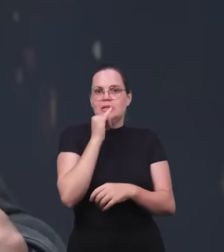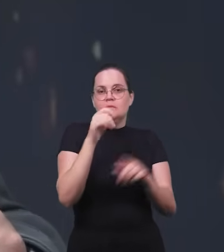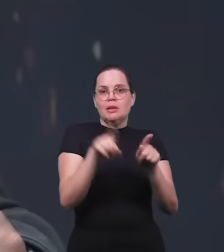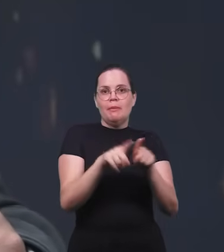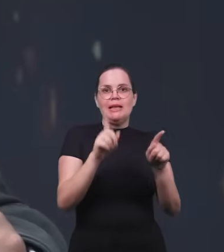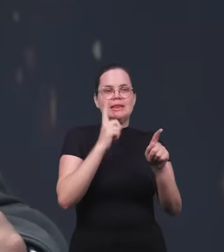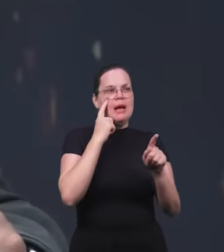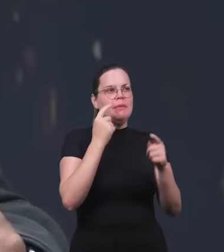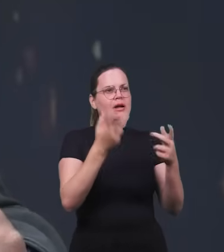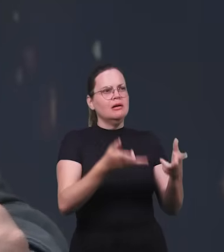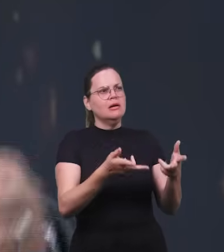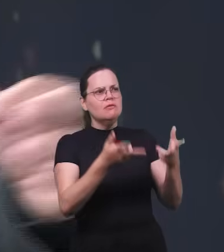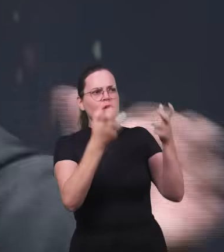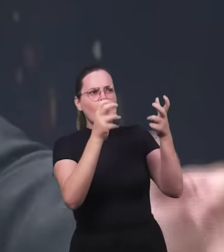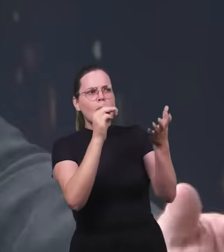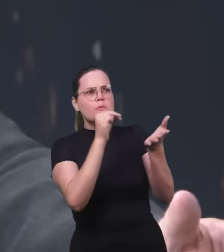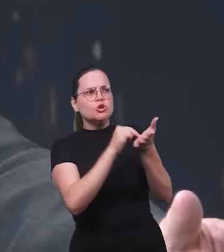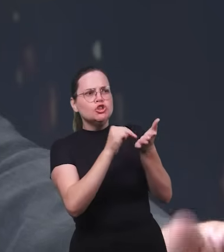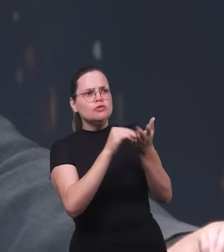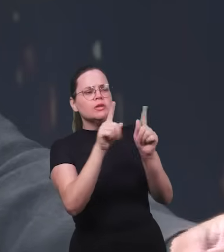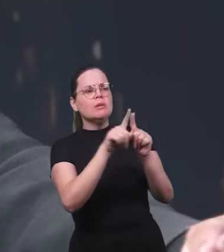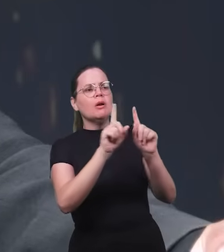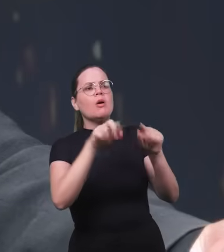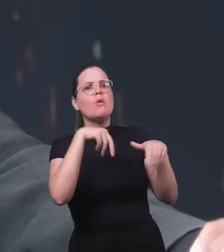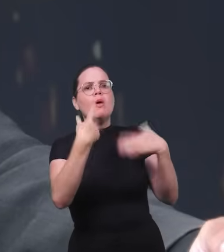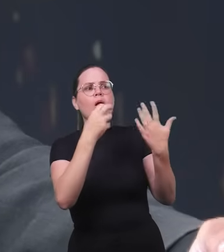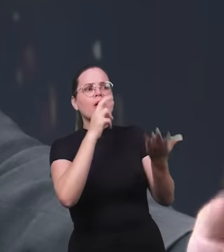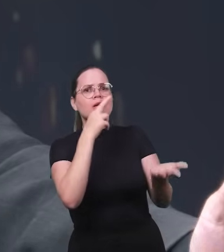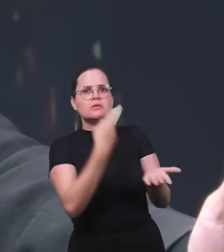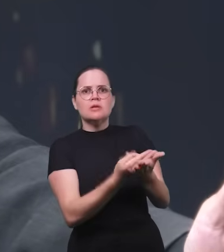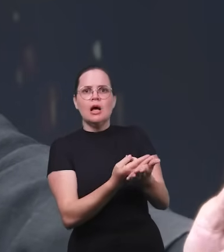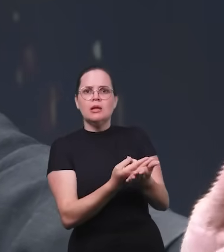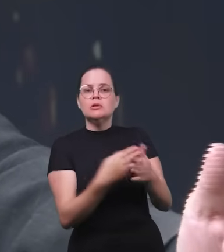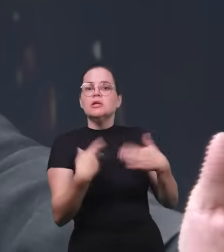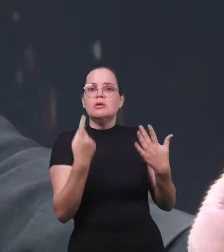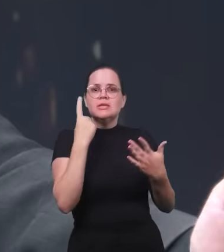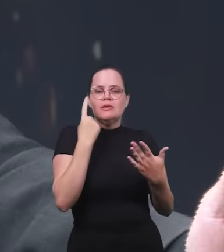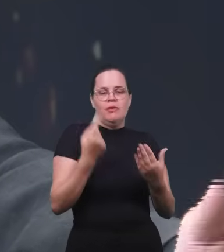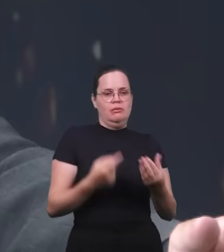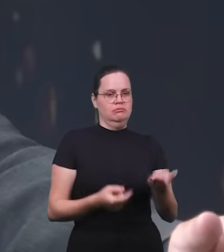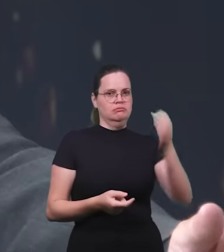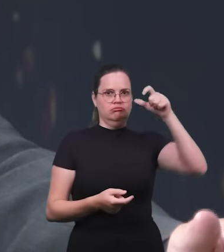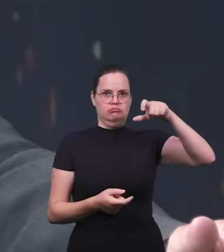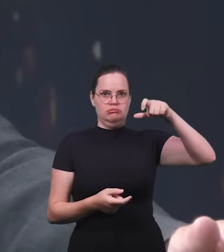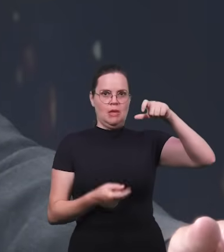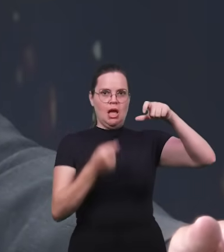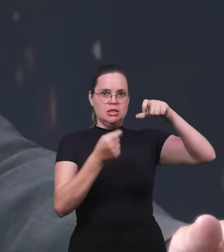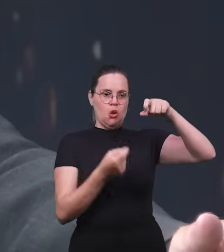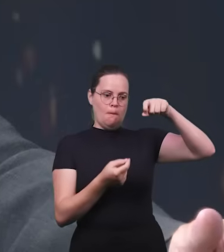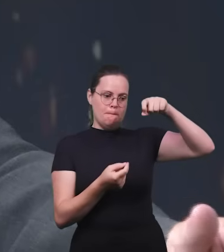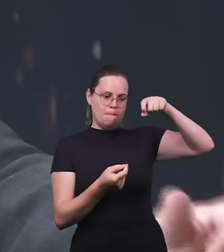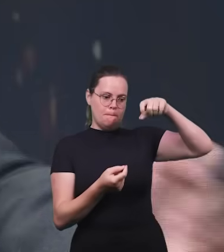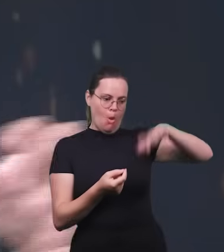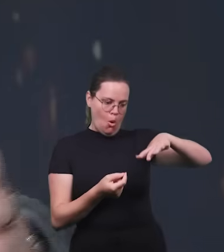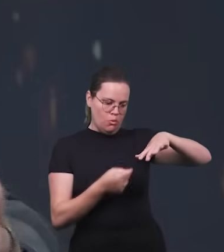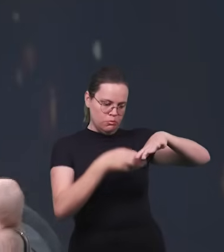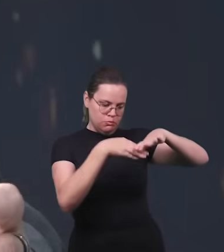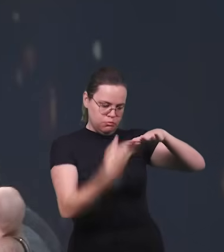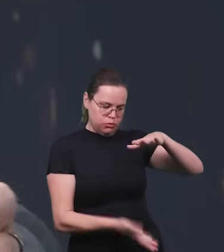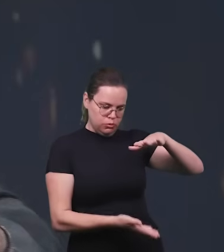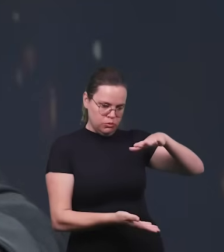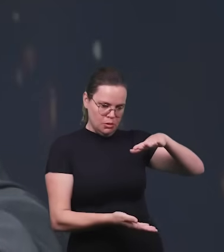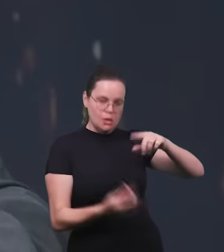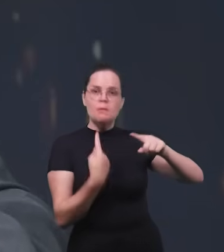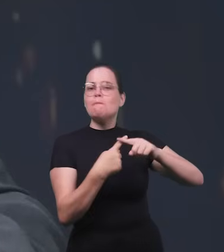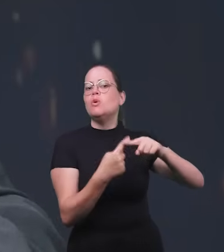porque existe uma causa, uma força que está puxando ele para baixo, que no caso é a gravidade. E então, no mundo